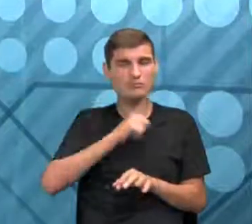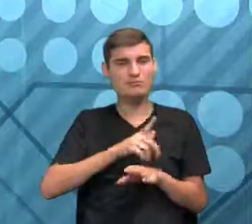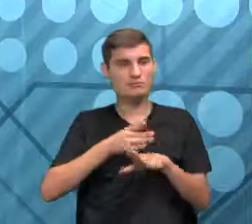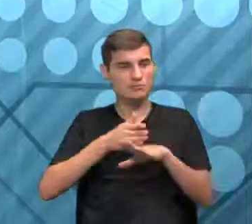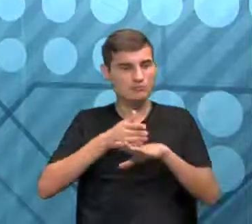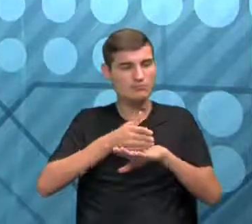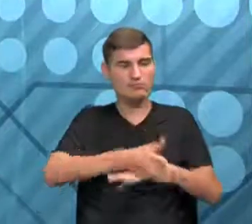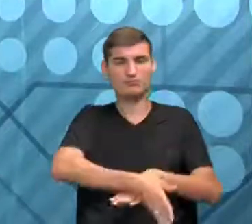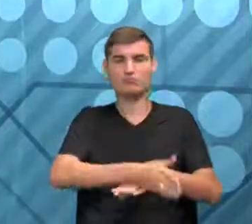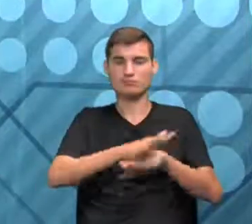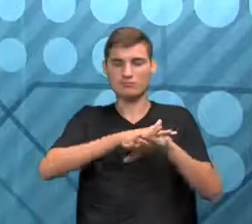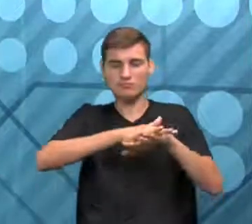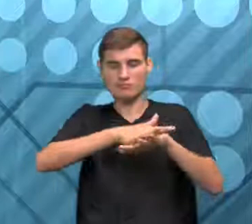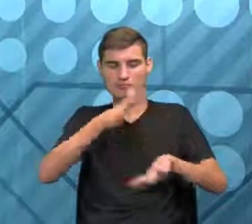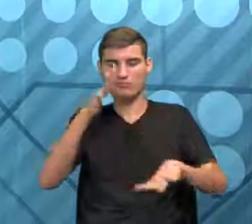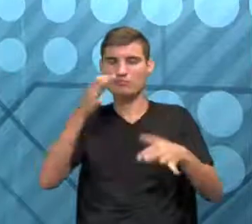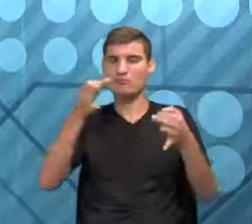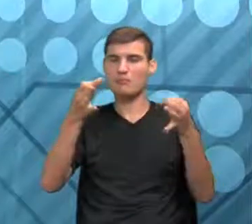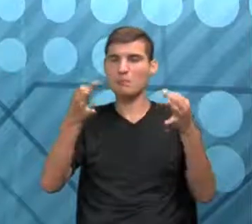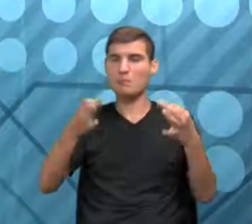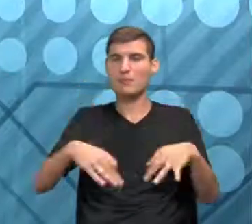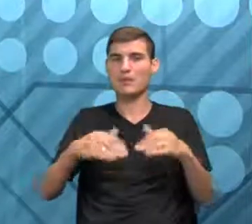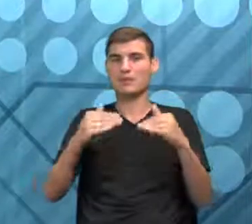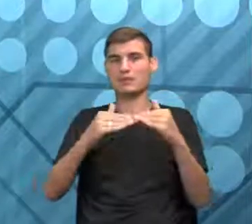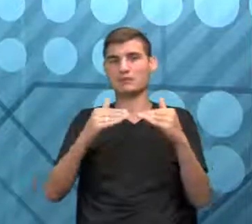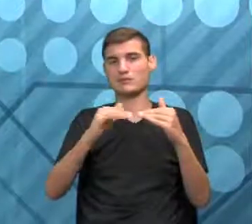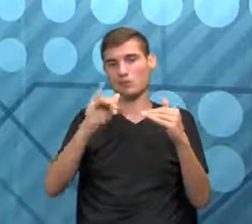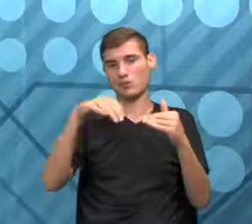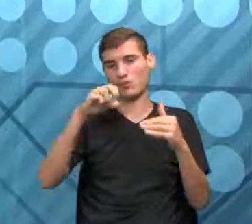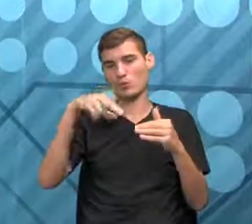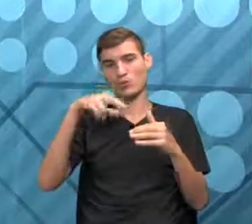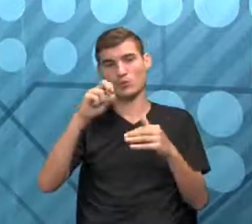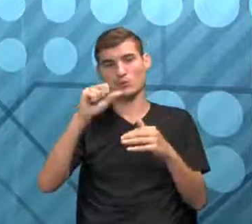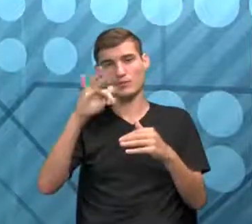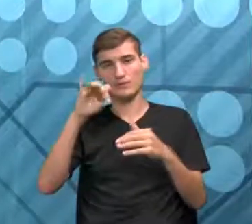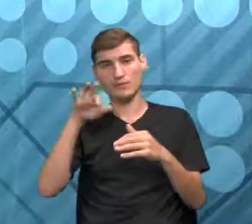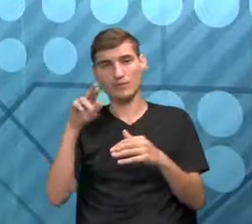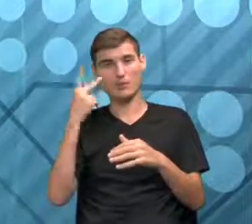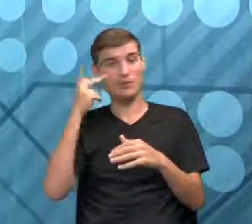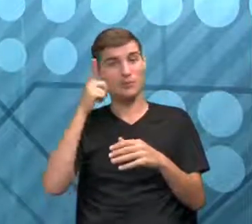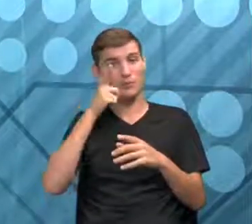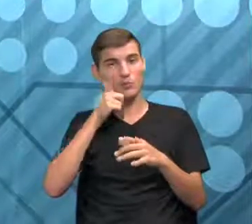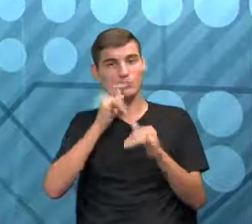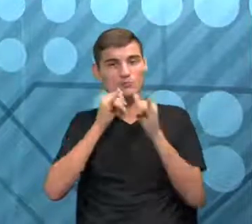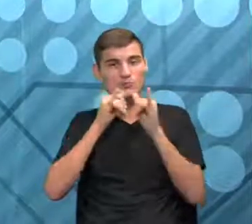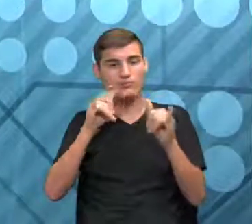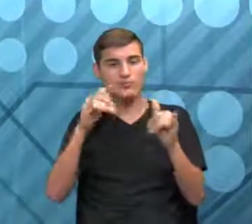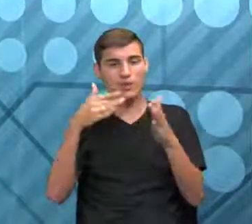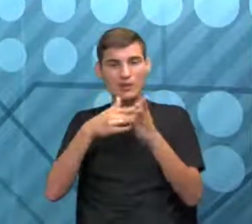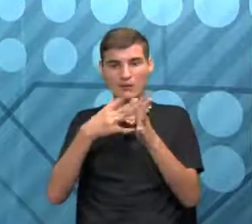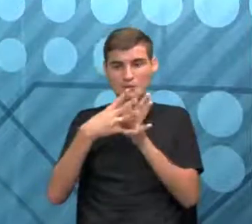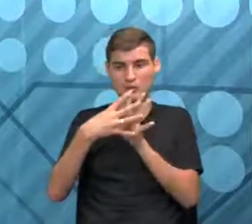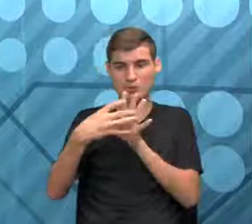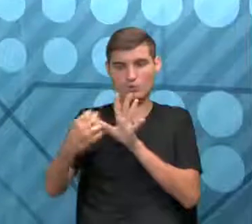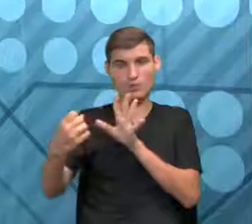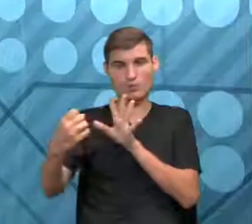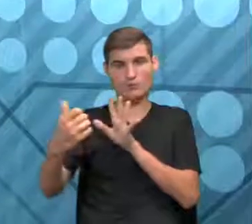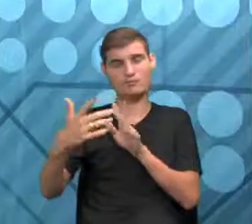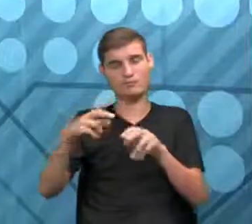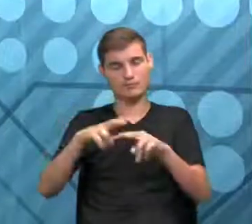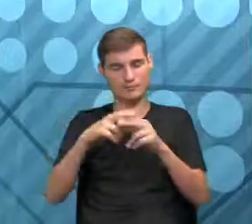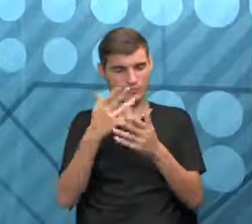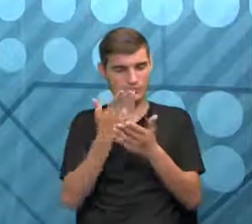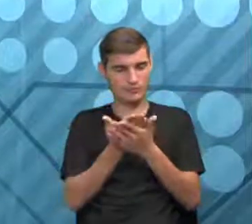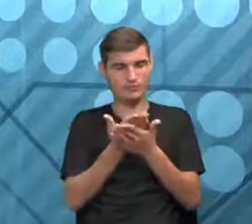ele consiga ser refletido perfeitamente pela ionosfera e chegue no receptor. Então é isso, eu estudo o meu canal,